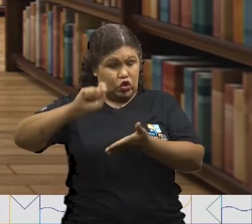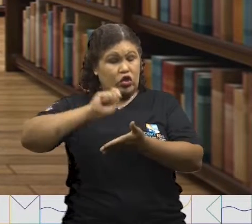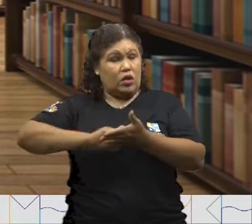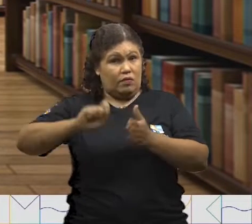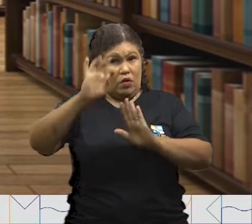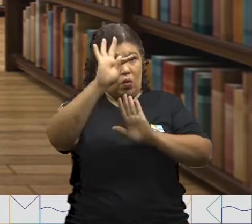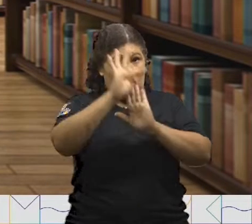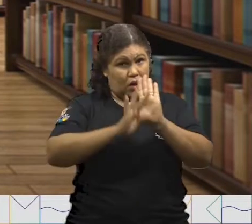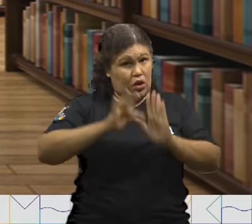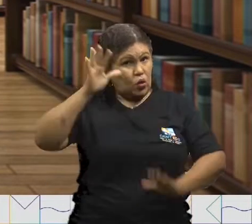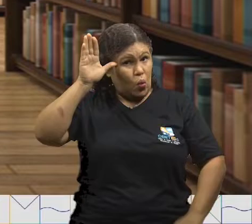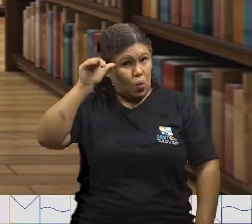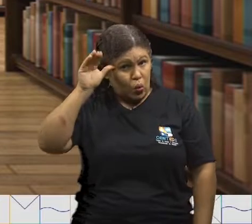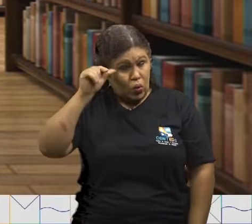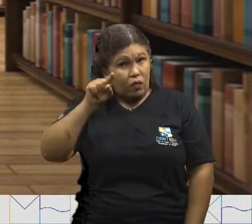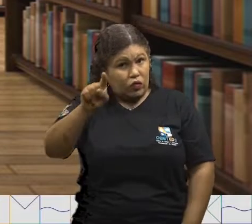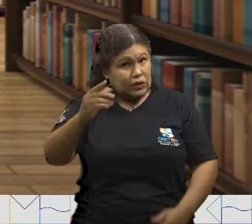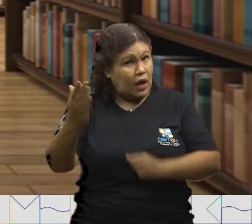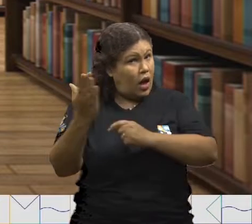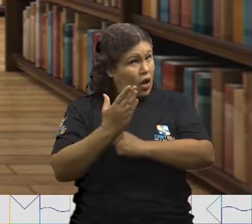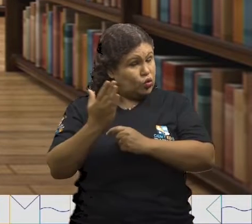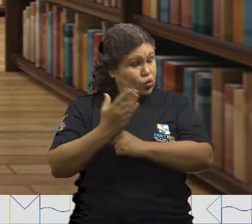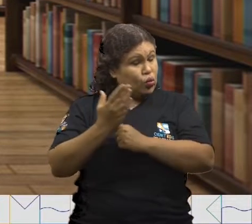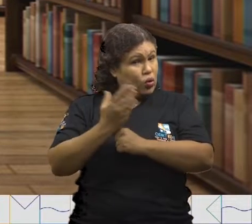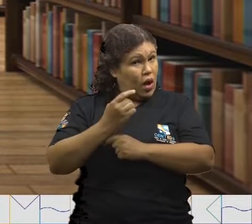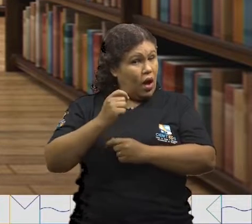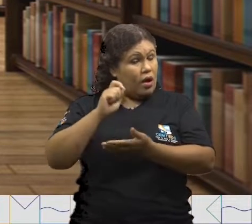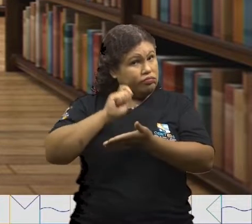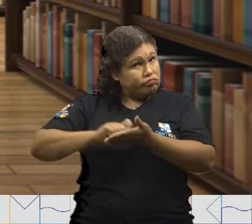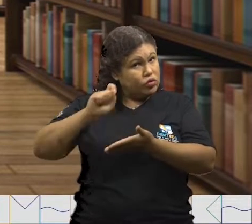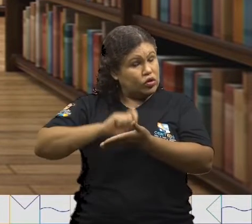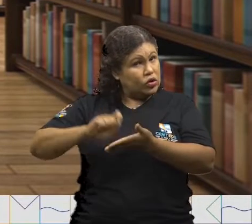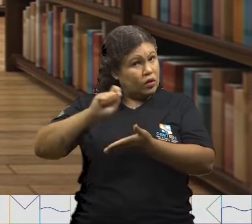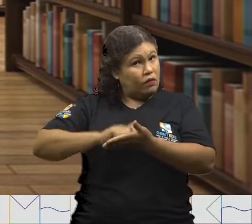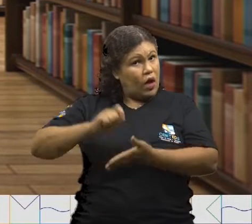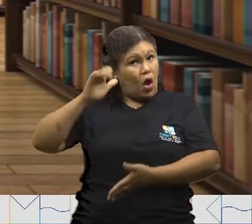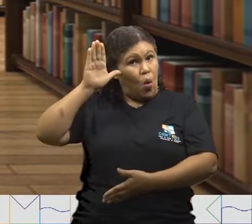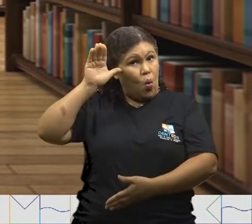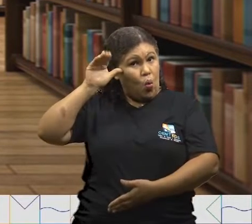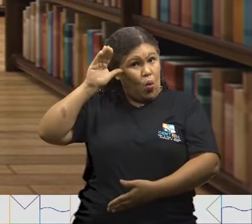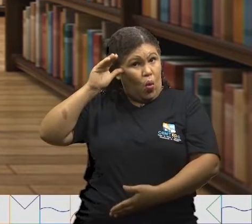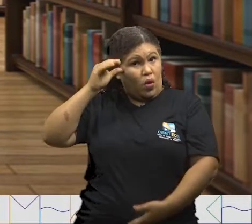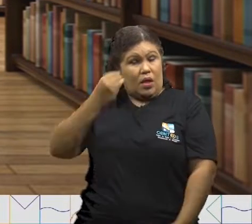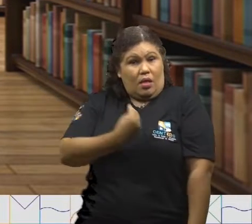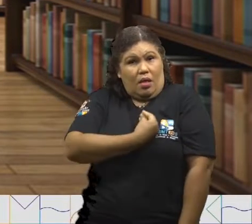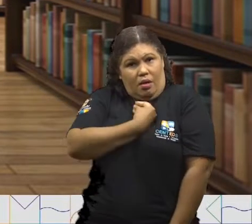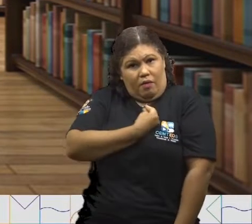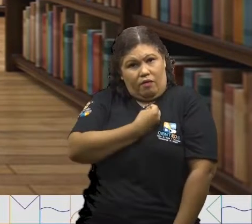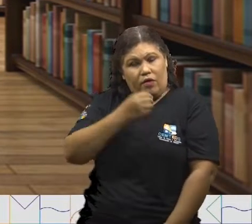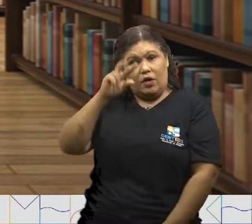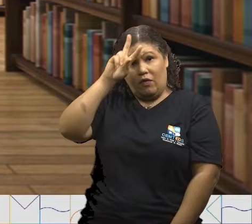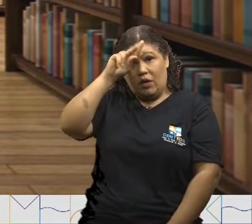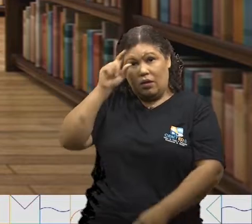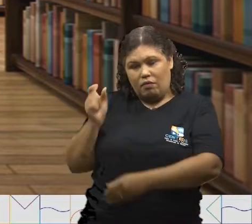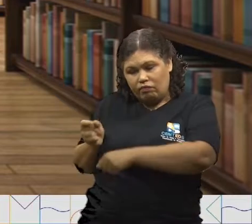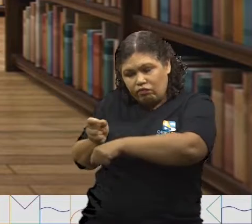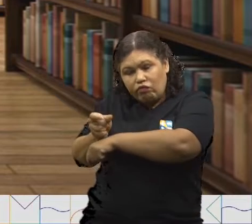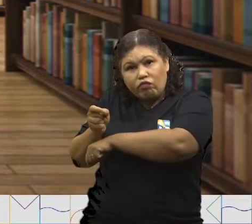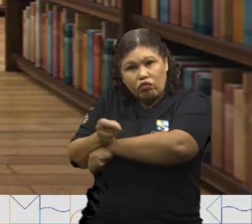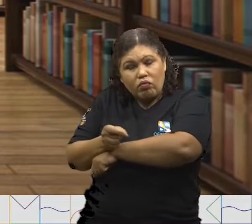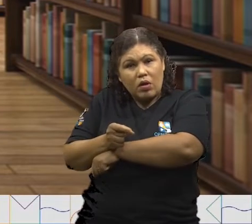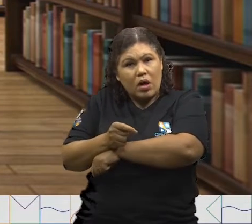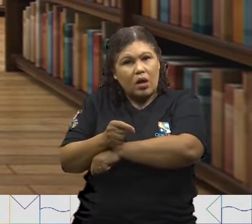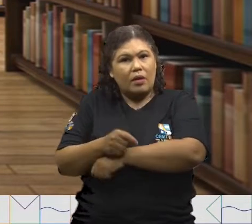mesmo! Você me ajudará a escrever algumas curiosidades sobre as formigas